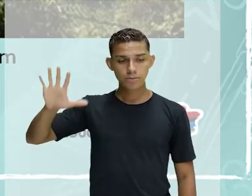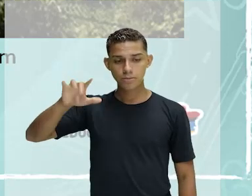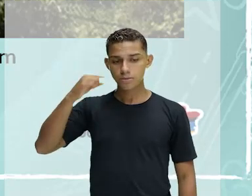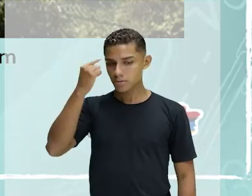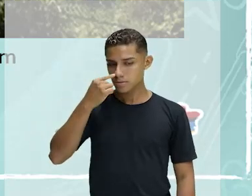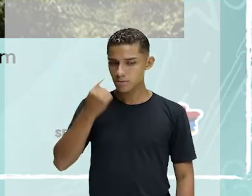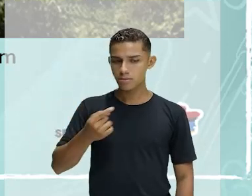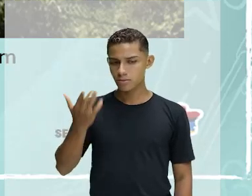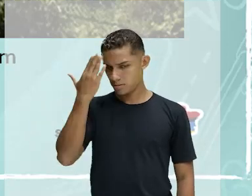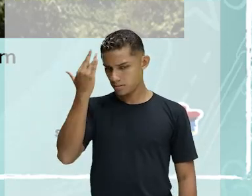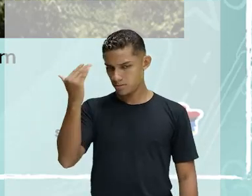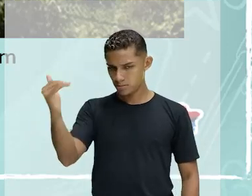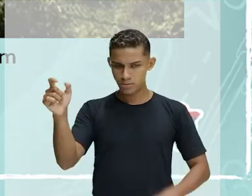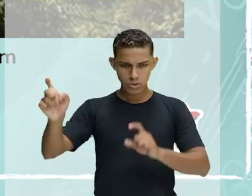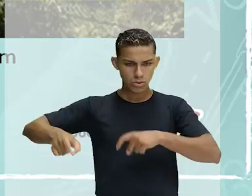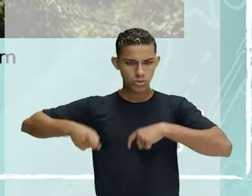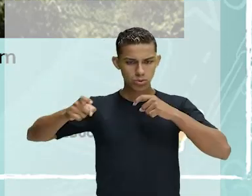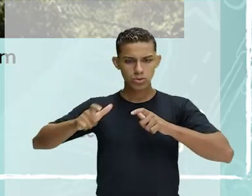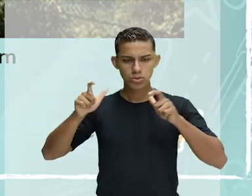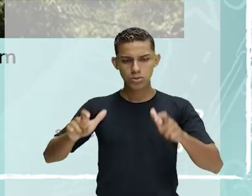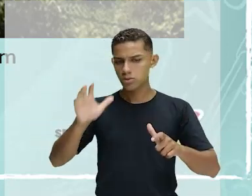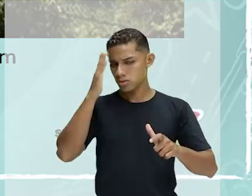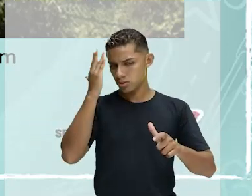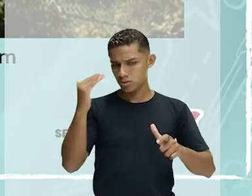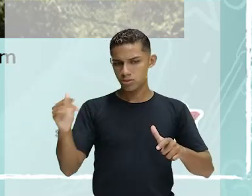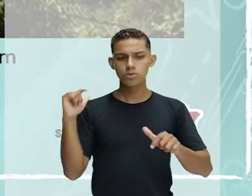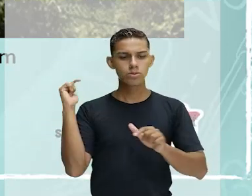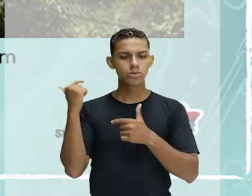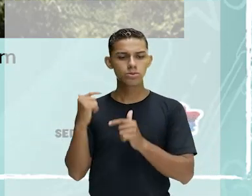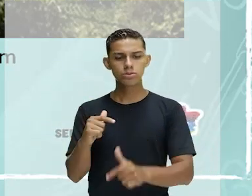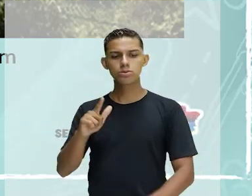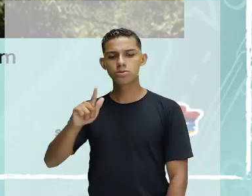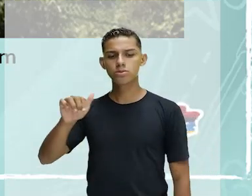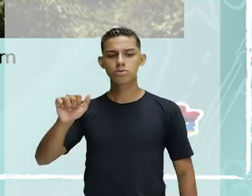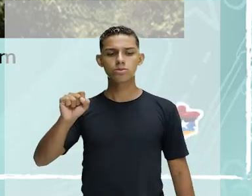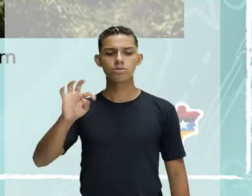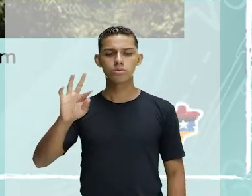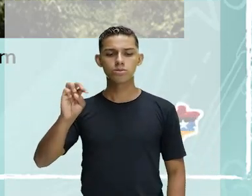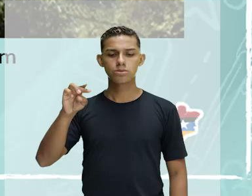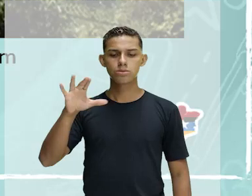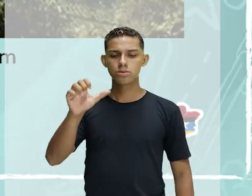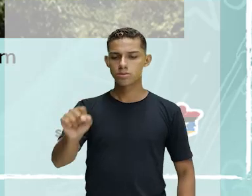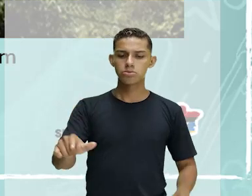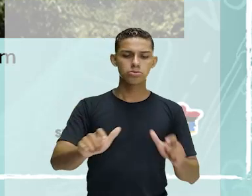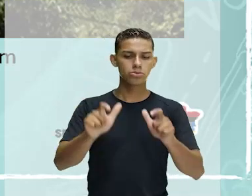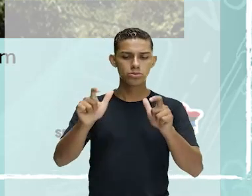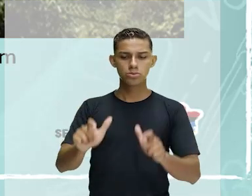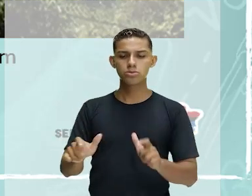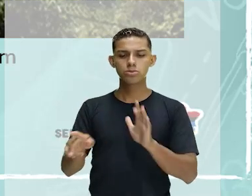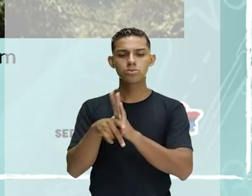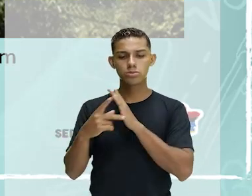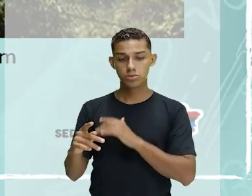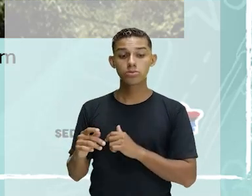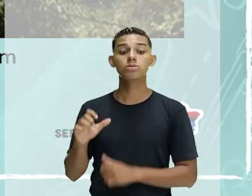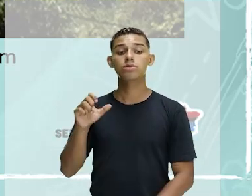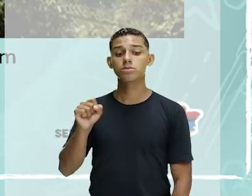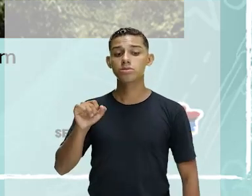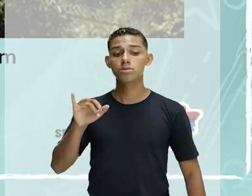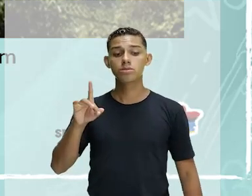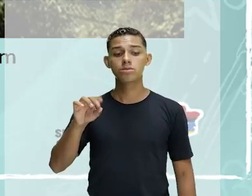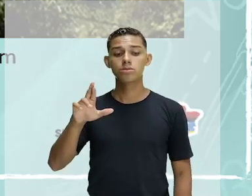sua tradição gastronômica. Você verá que algumas de suas casas de campo elaboram cidra